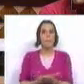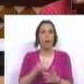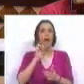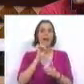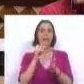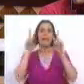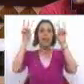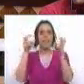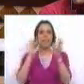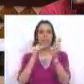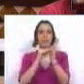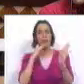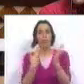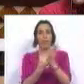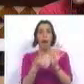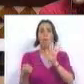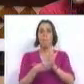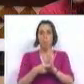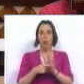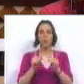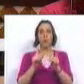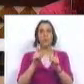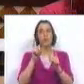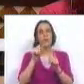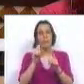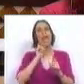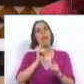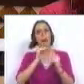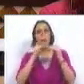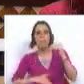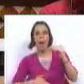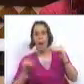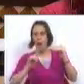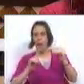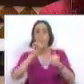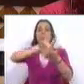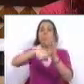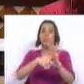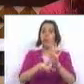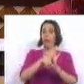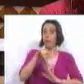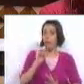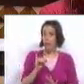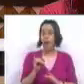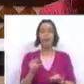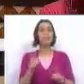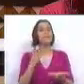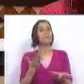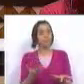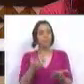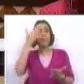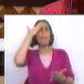classificação. Aspeto que não é de sumenos importância num projeto de lei que não só